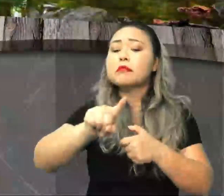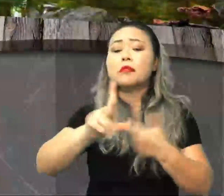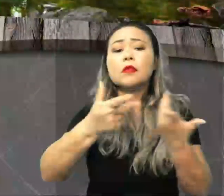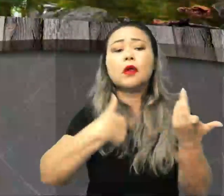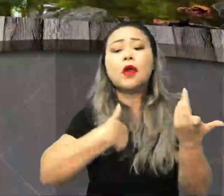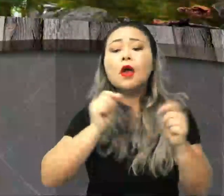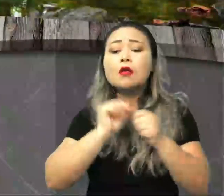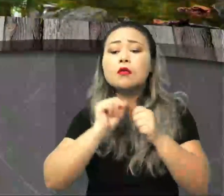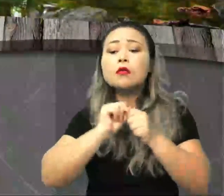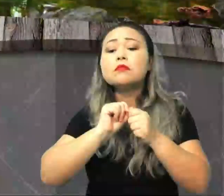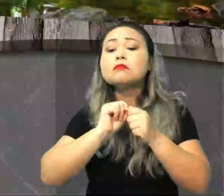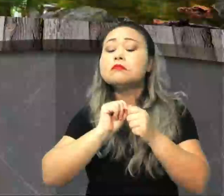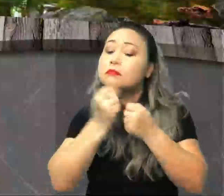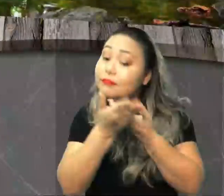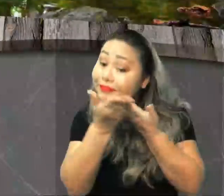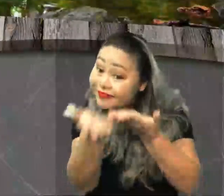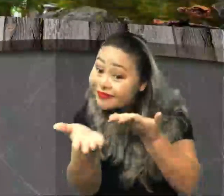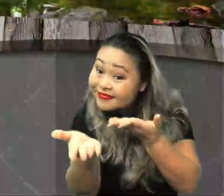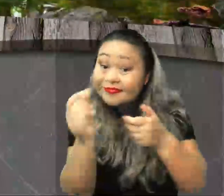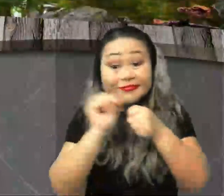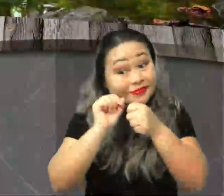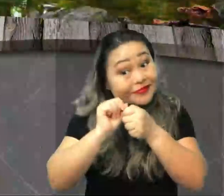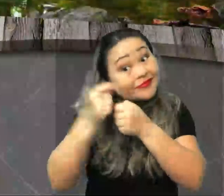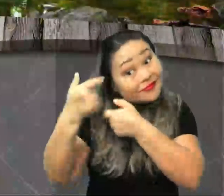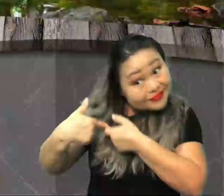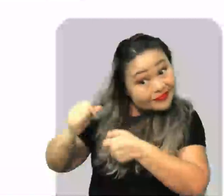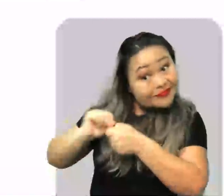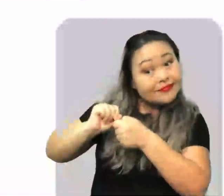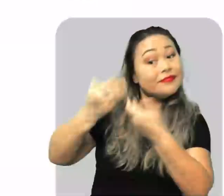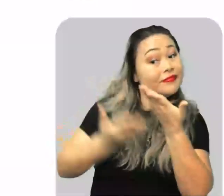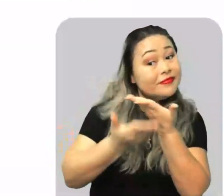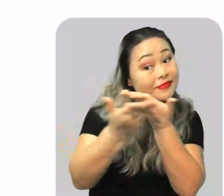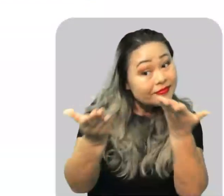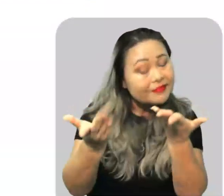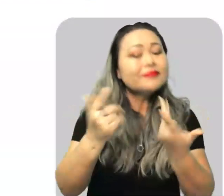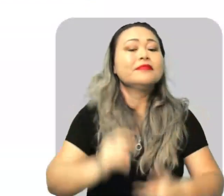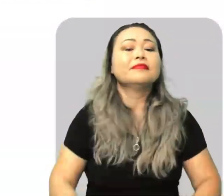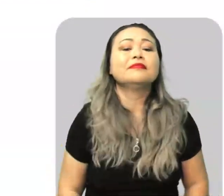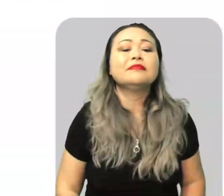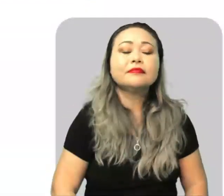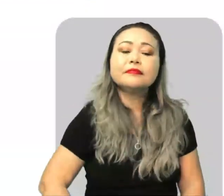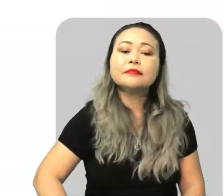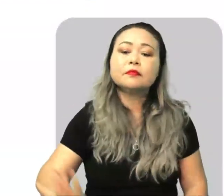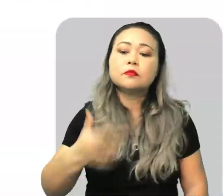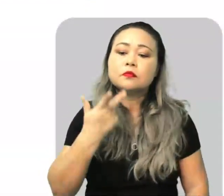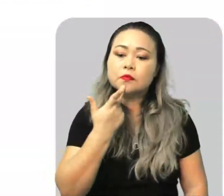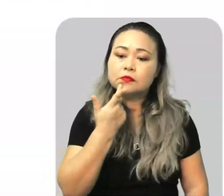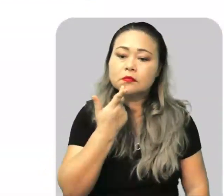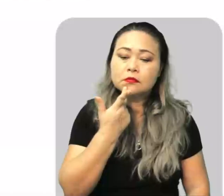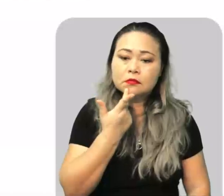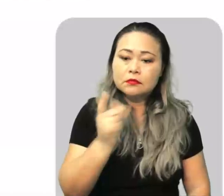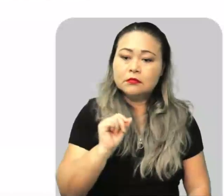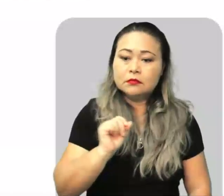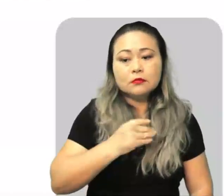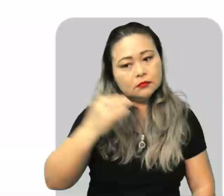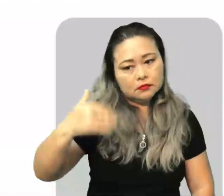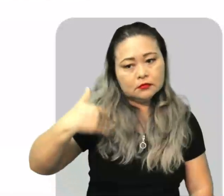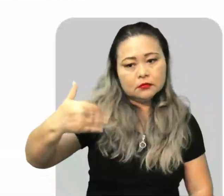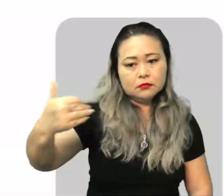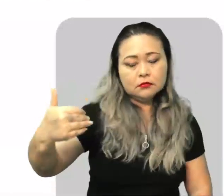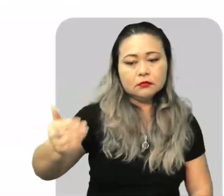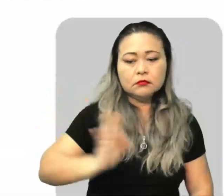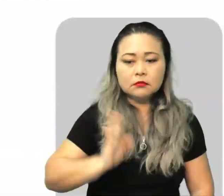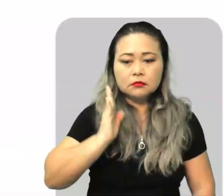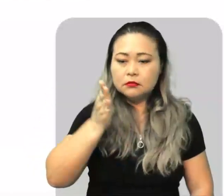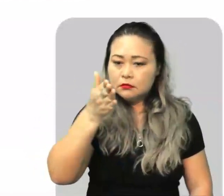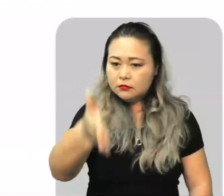gente faz tudo que a gente faz para vocês, tá certo? Vamos lá? Então, nós estamos falando, seguindo, né? A